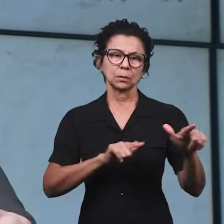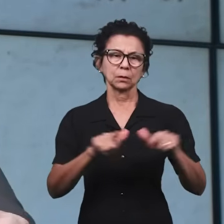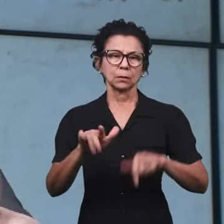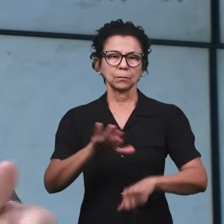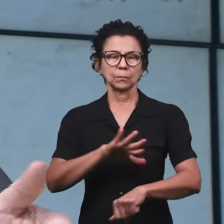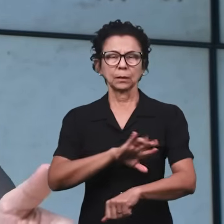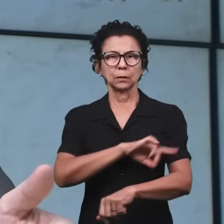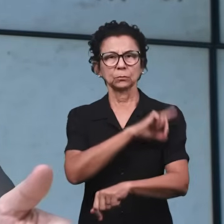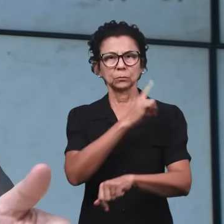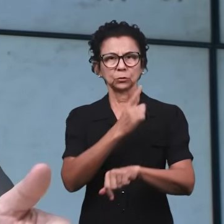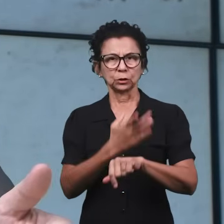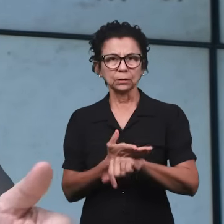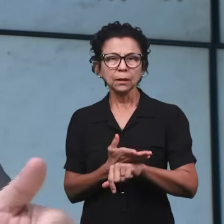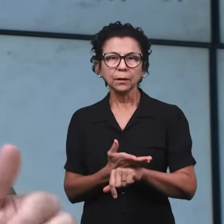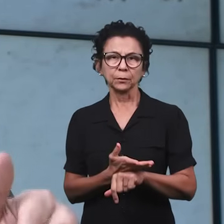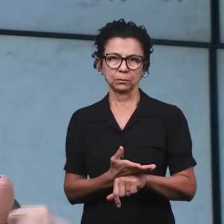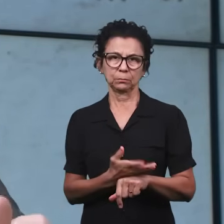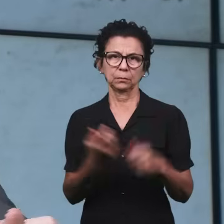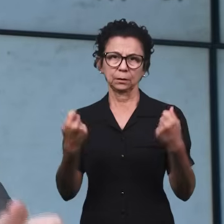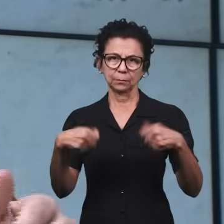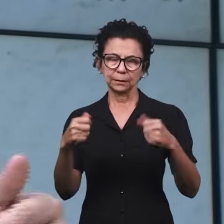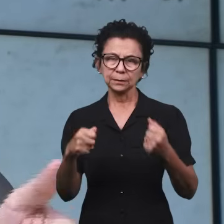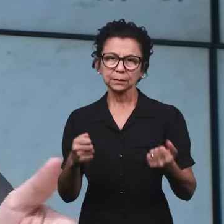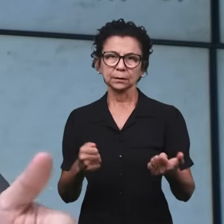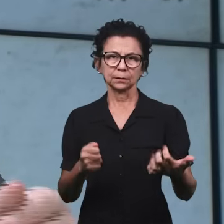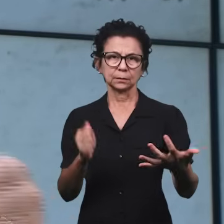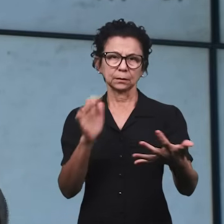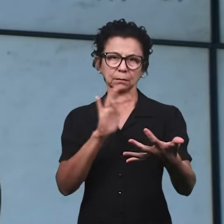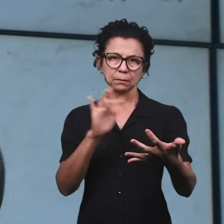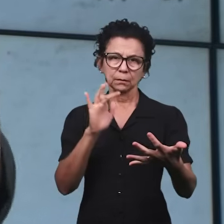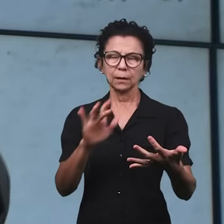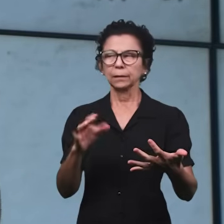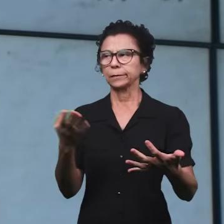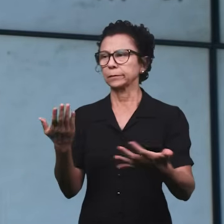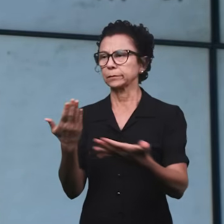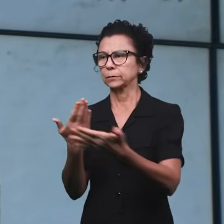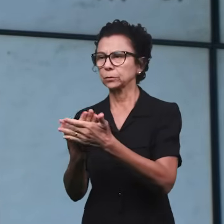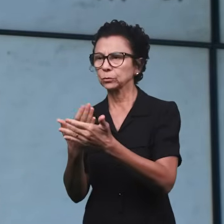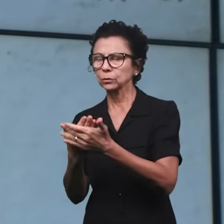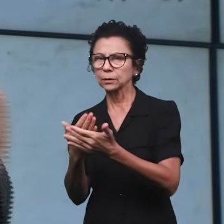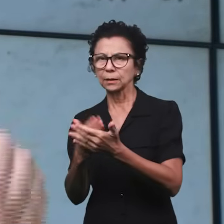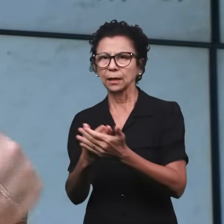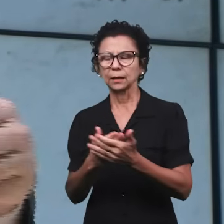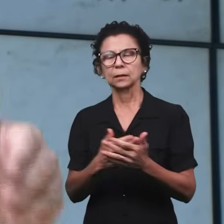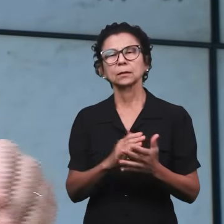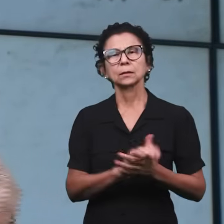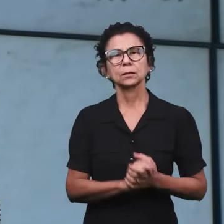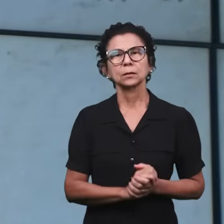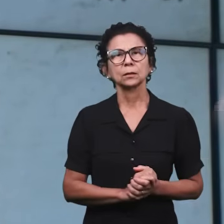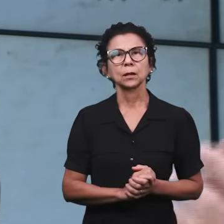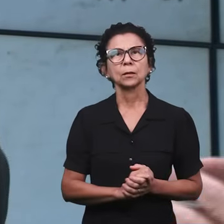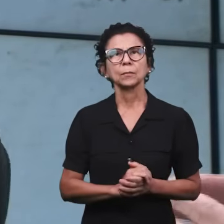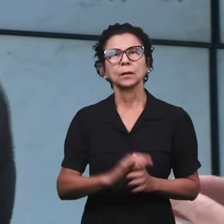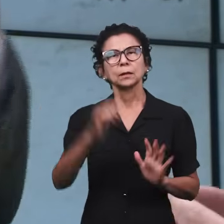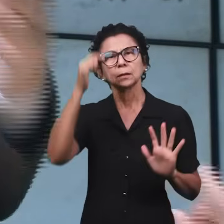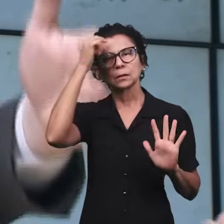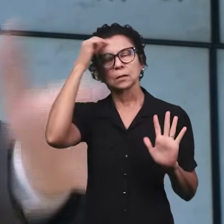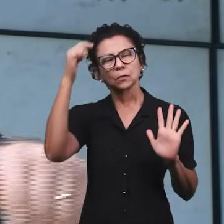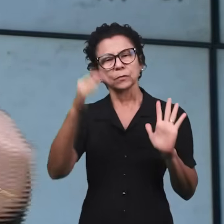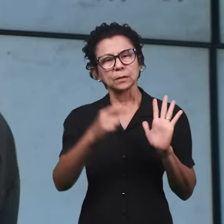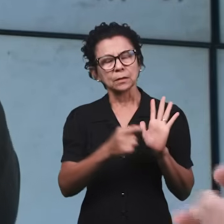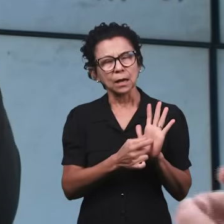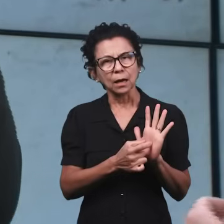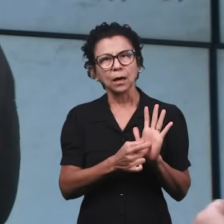trabalham o dia inteiro na tela. Até mesmo para estudar. Você vai estudar, a inteligência artificial te ajuda a